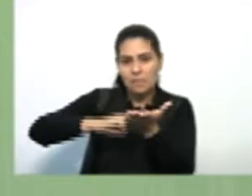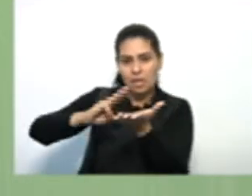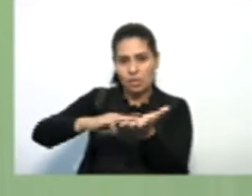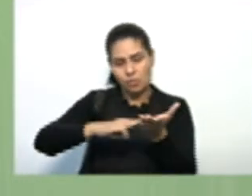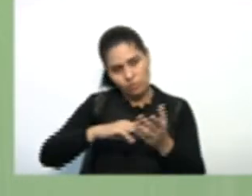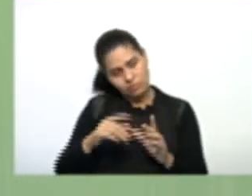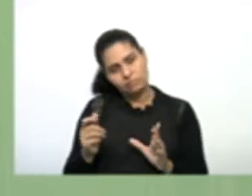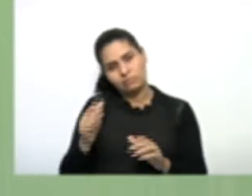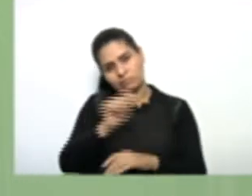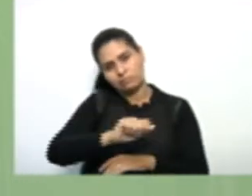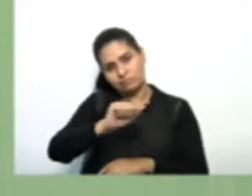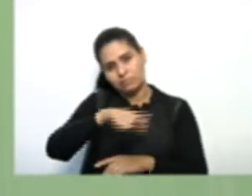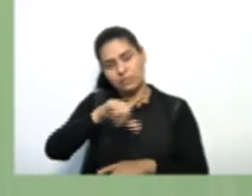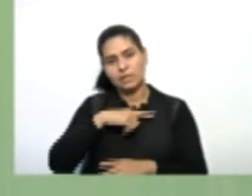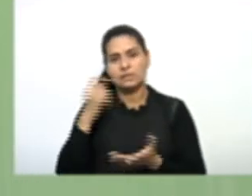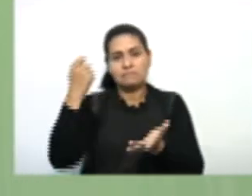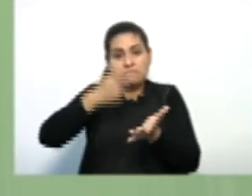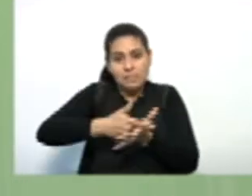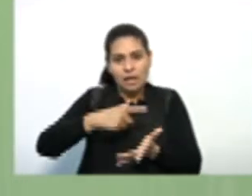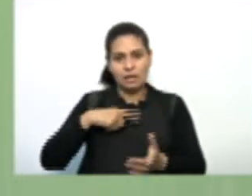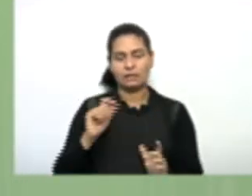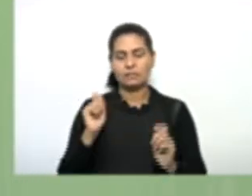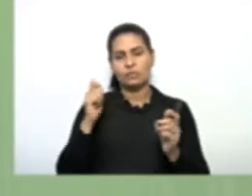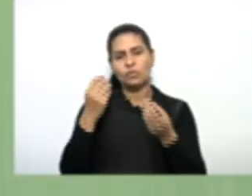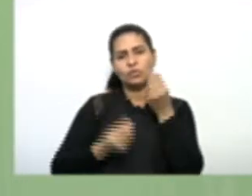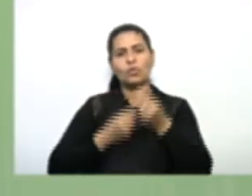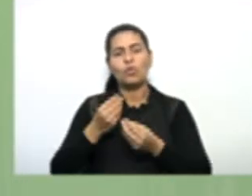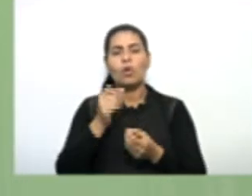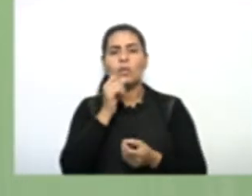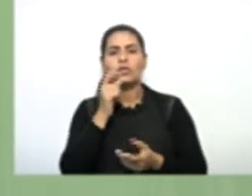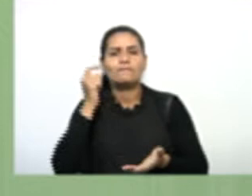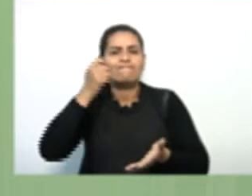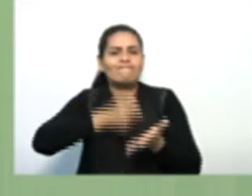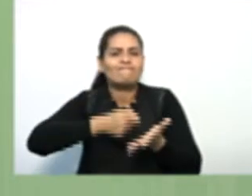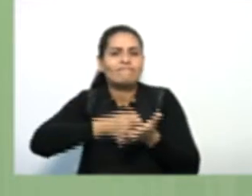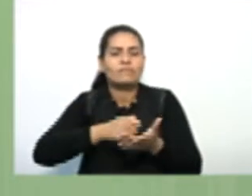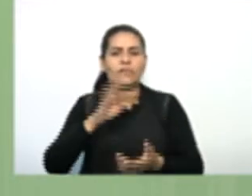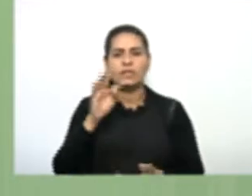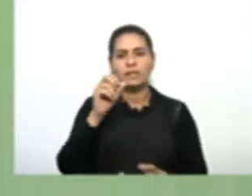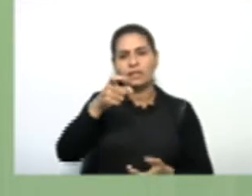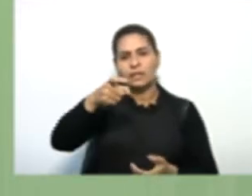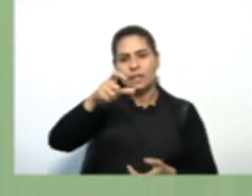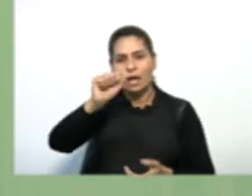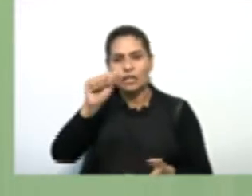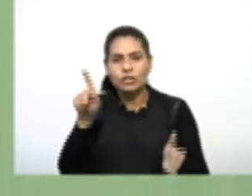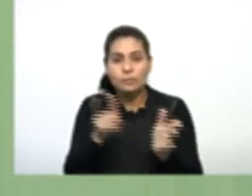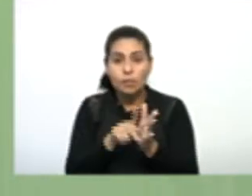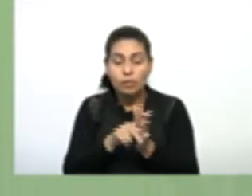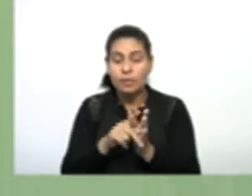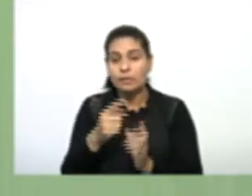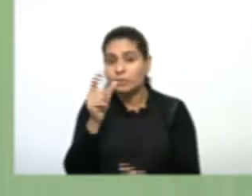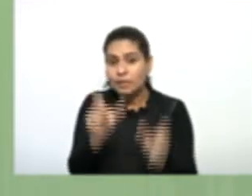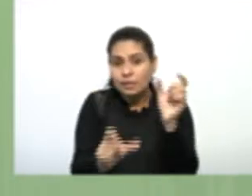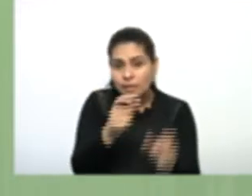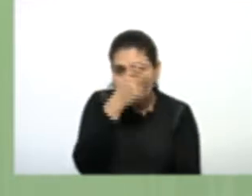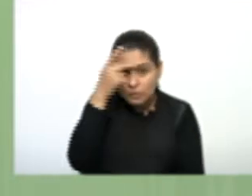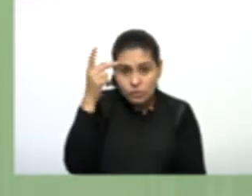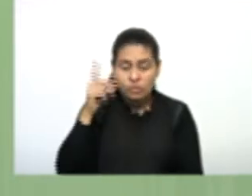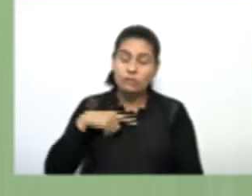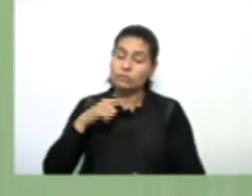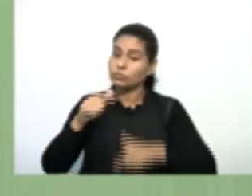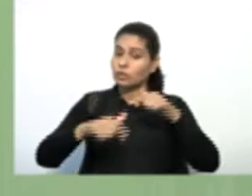né? Esse pagamento se dá na forma de cobrança de uma taxa de administração, que é proporcional aos